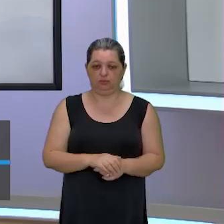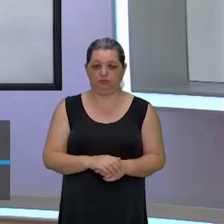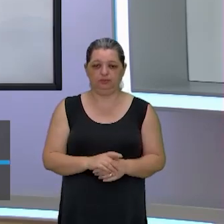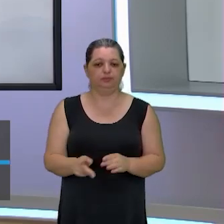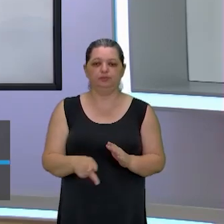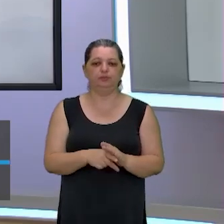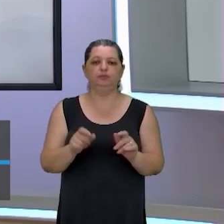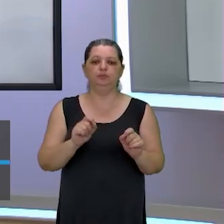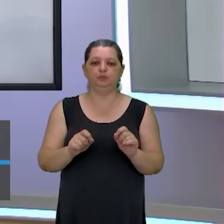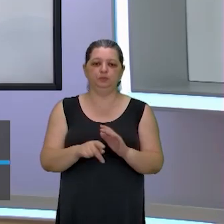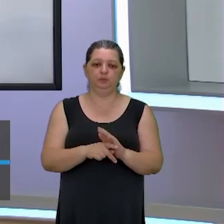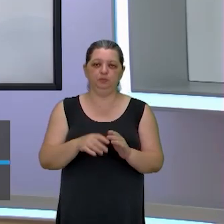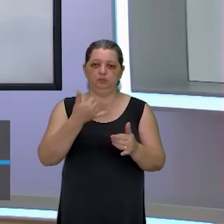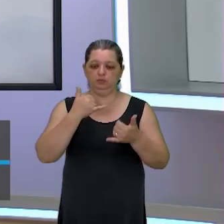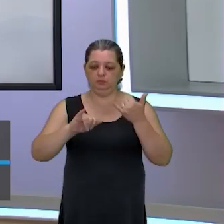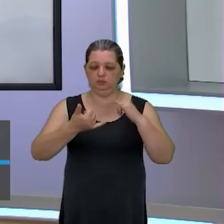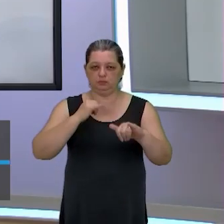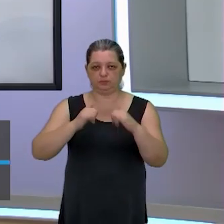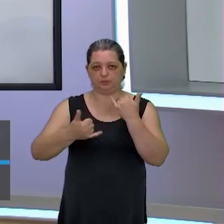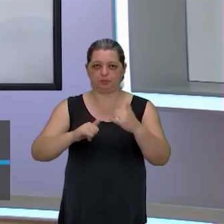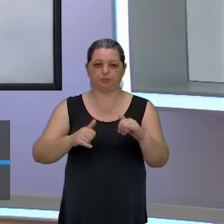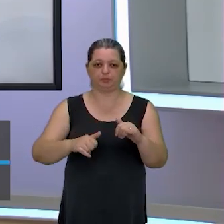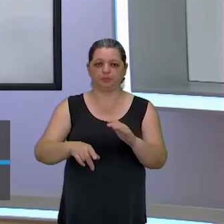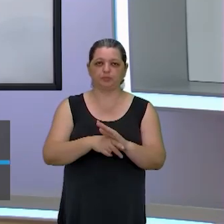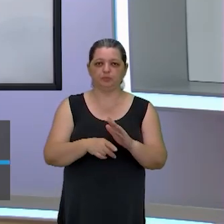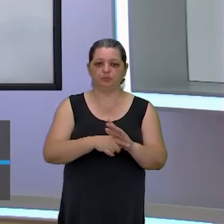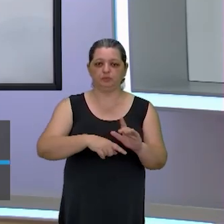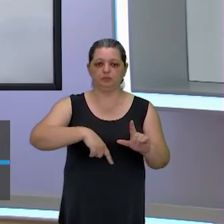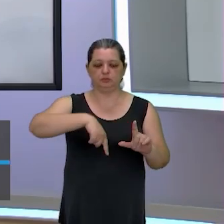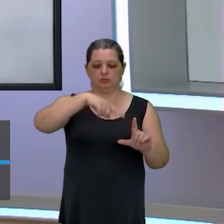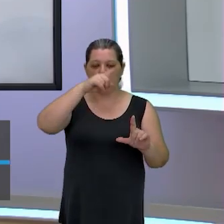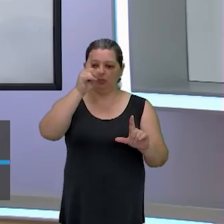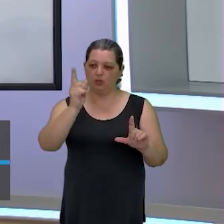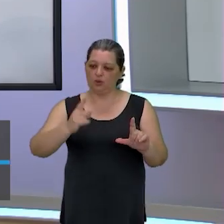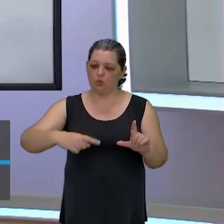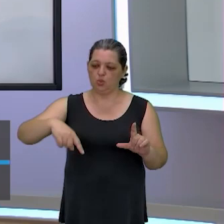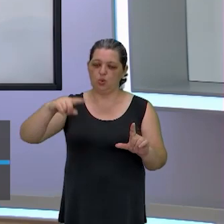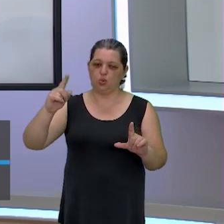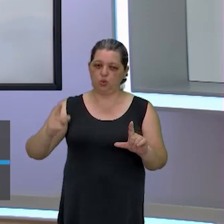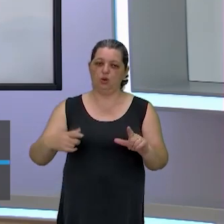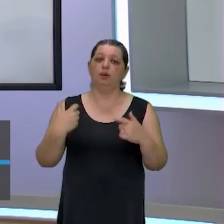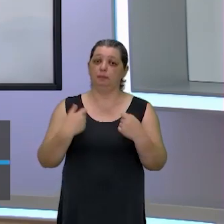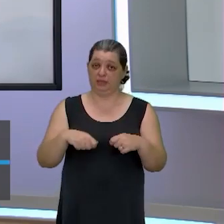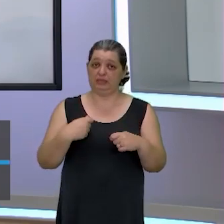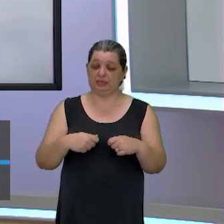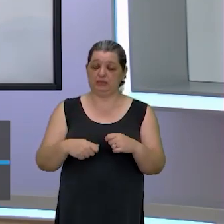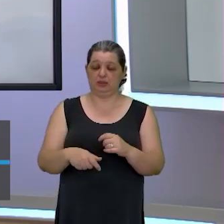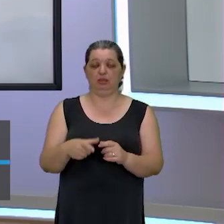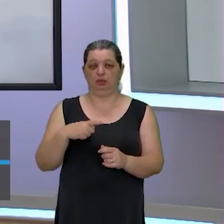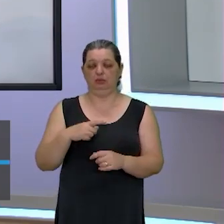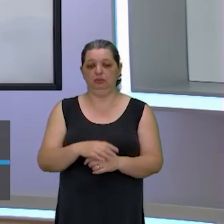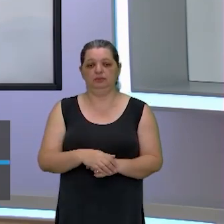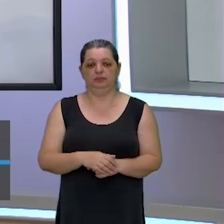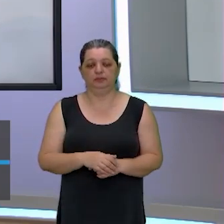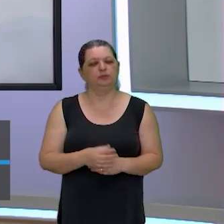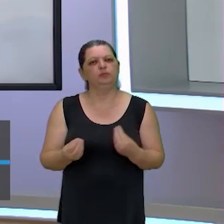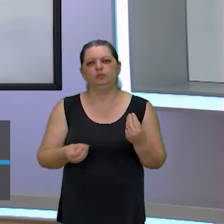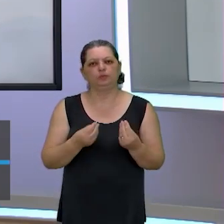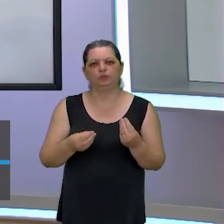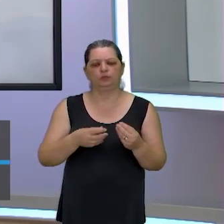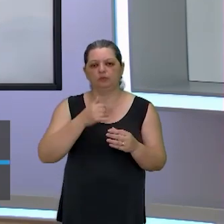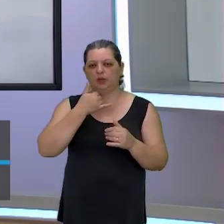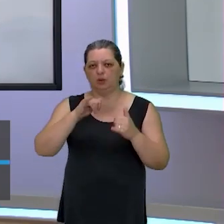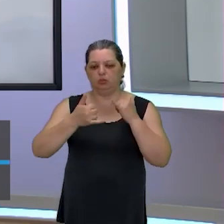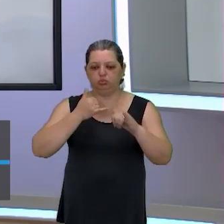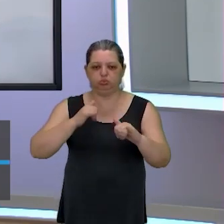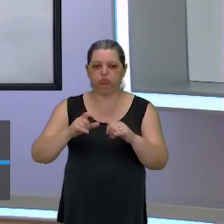da onda amplitude pessoa teve que a energia da onda é feito de energia você vai ver mundo bem isso que eu quero amplitude dessa